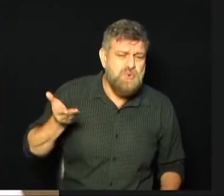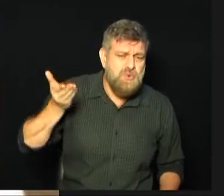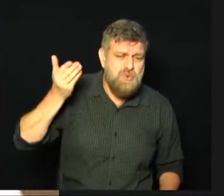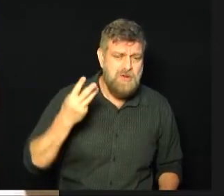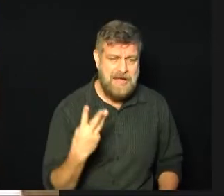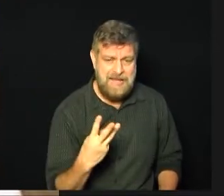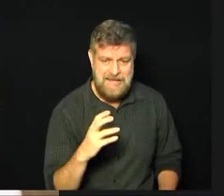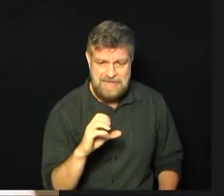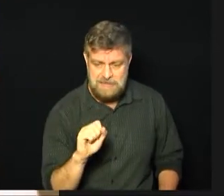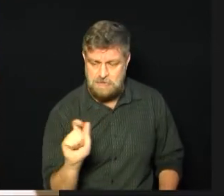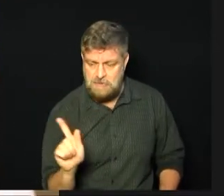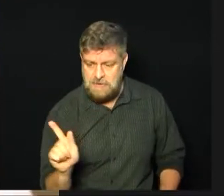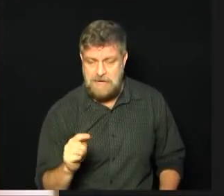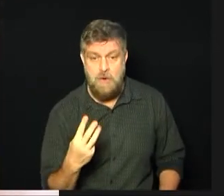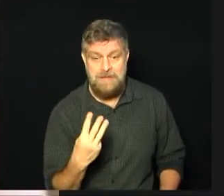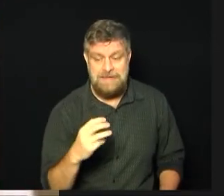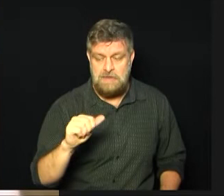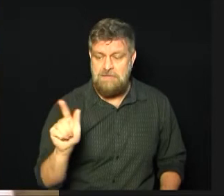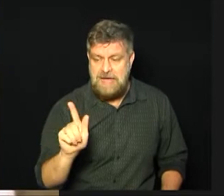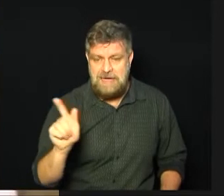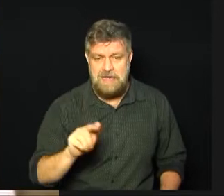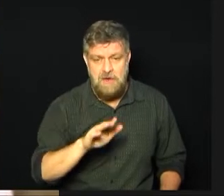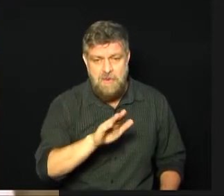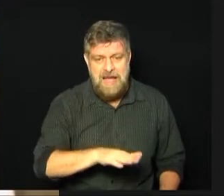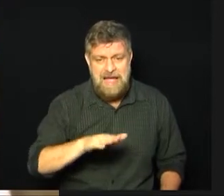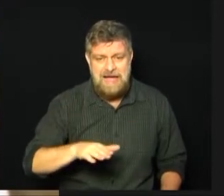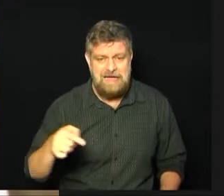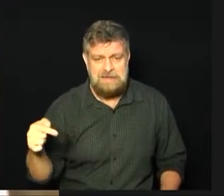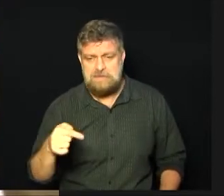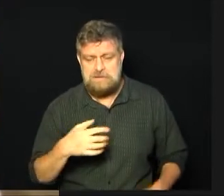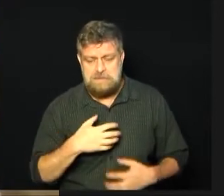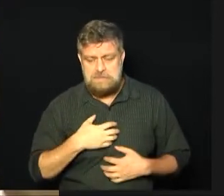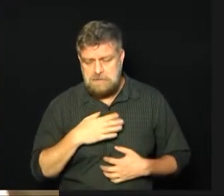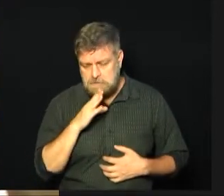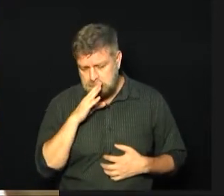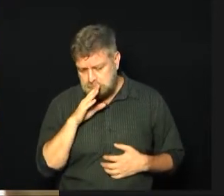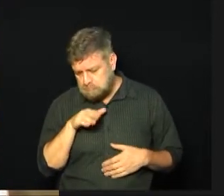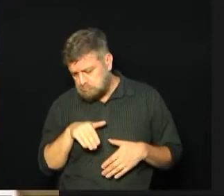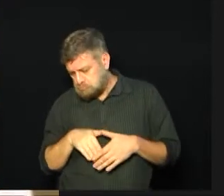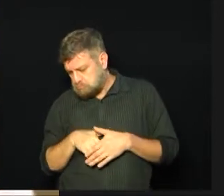38 a 39 graus, a criança fica mais quietinha, mais